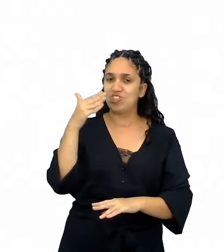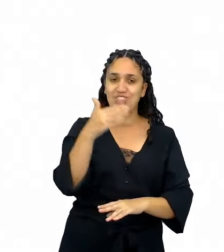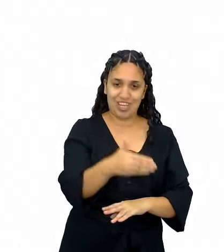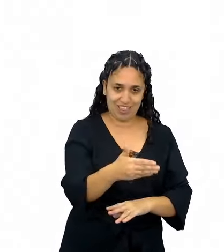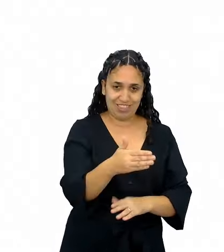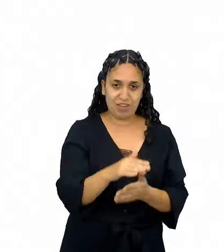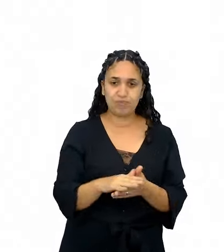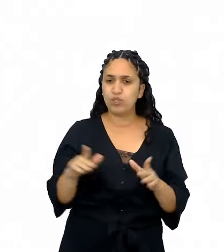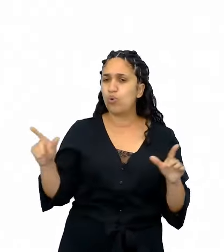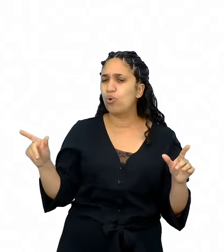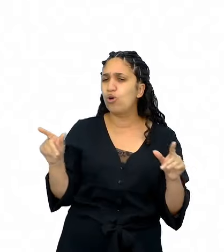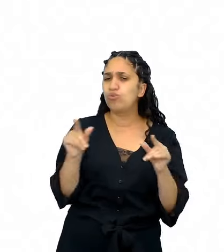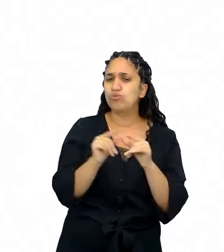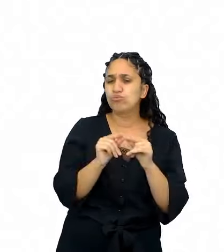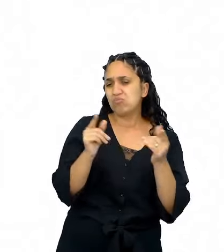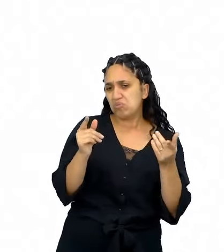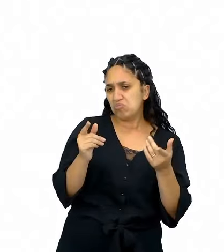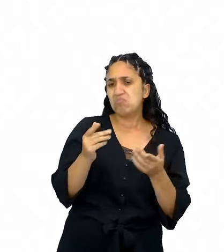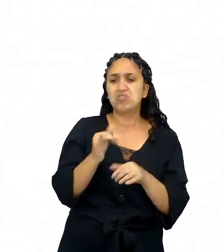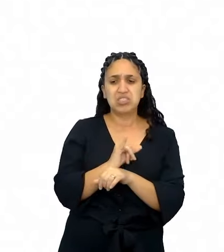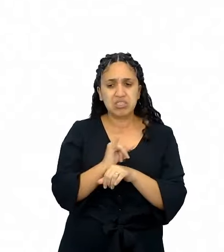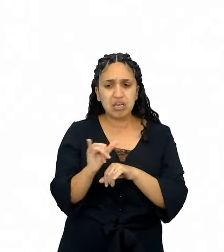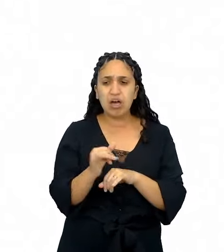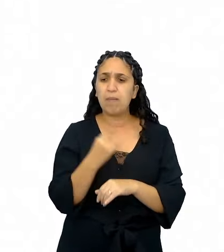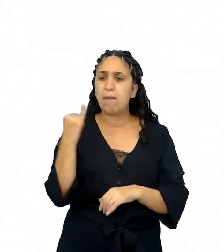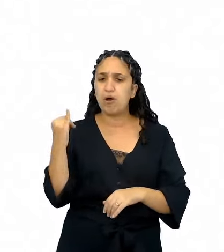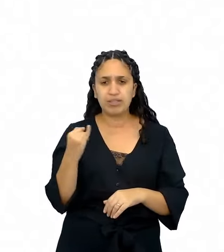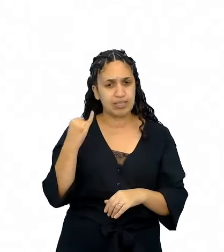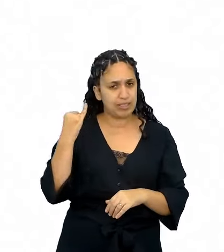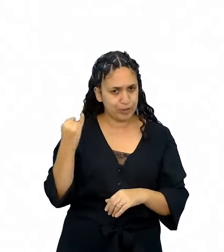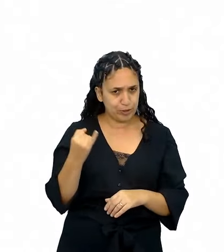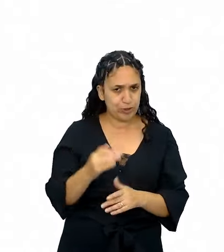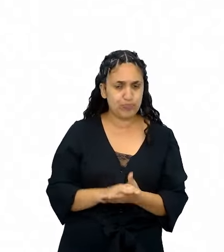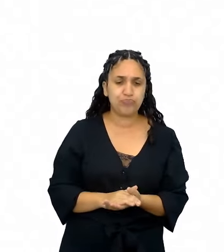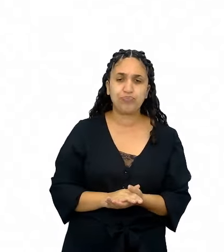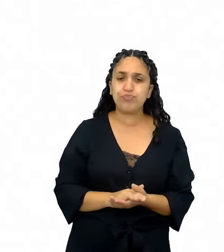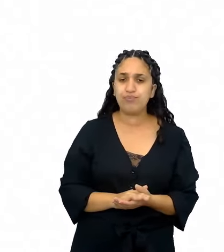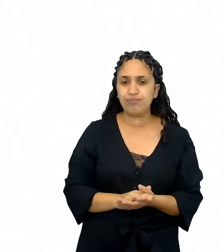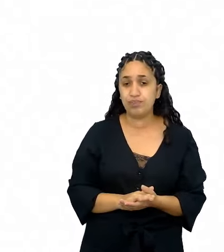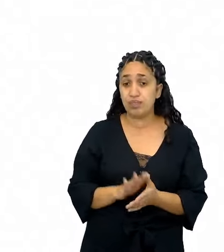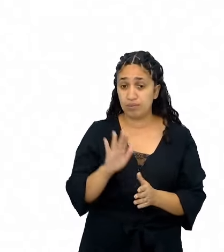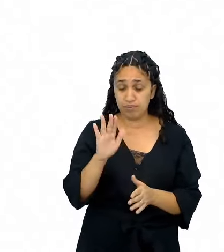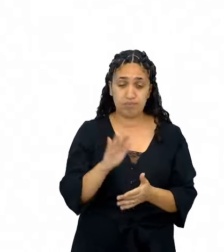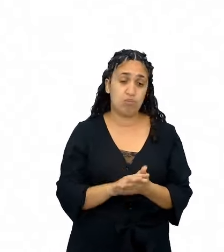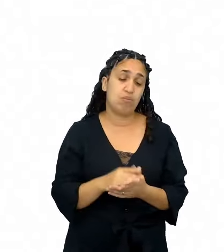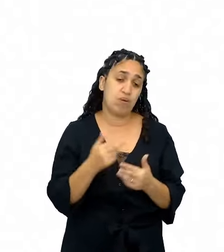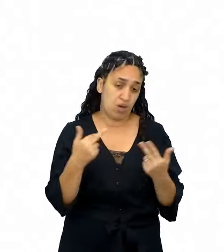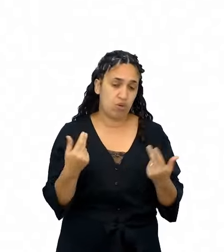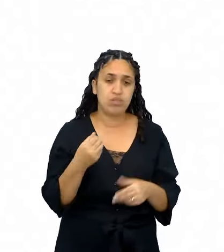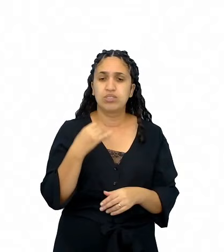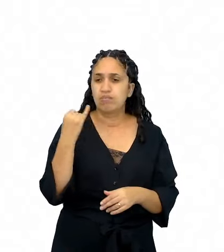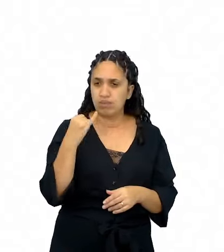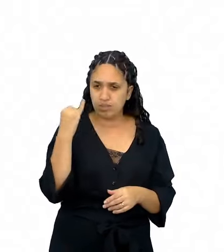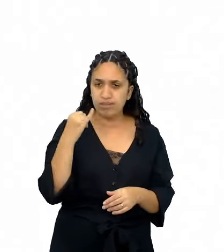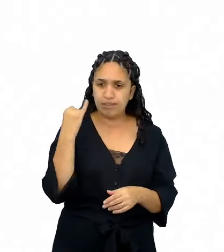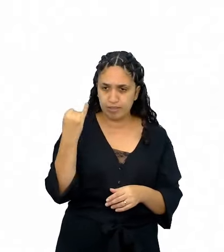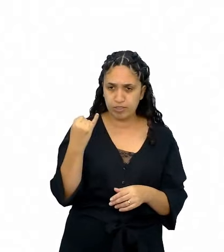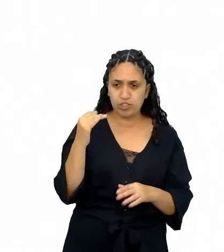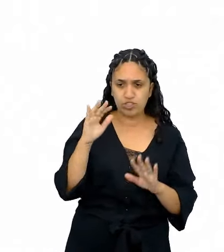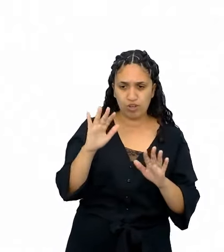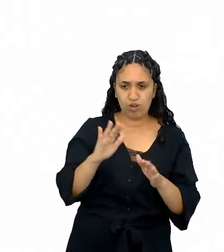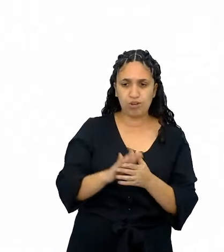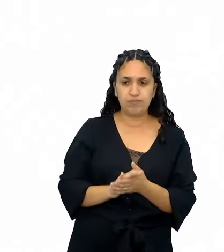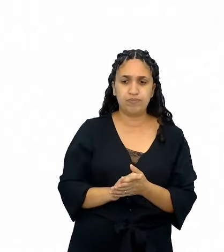importante também a ser feita em relação a estas duas aulas é quanto ao uso do computador para editar e revisar a